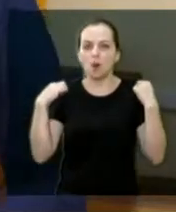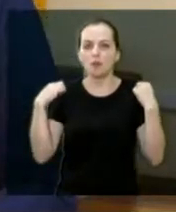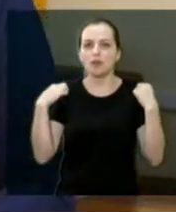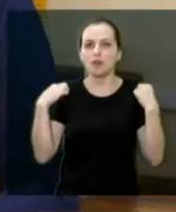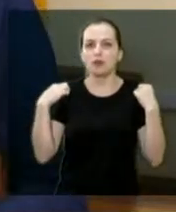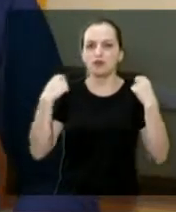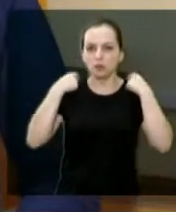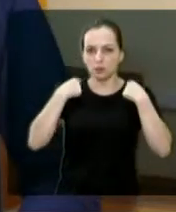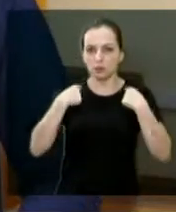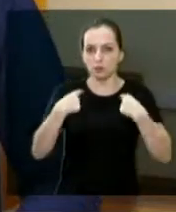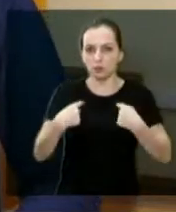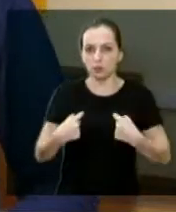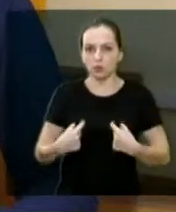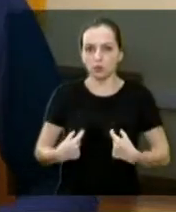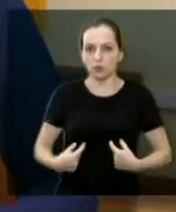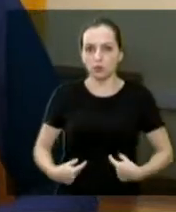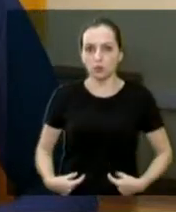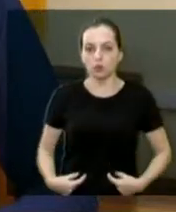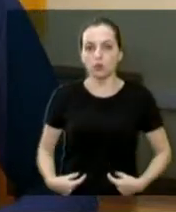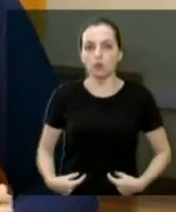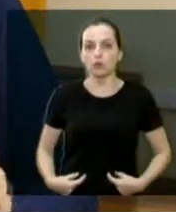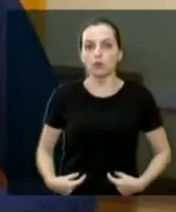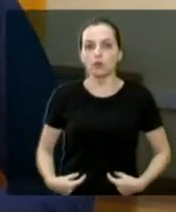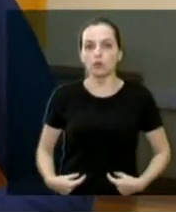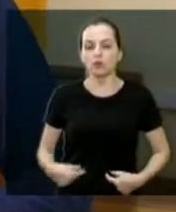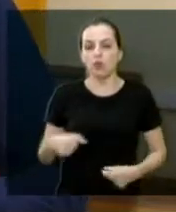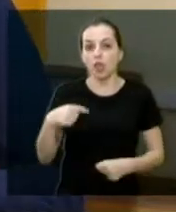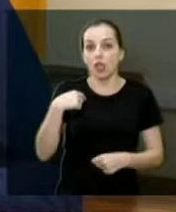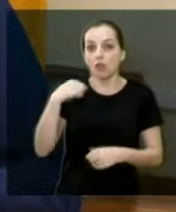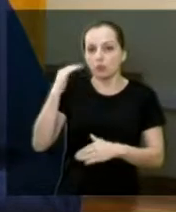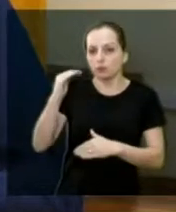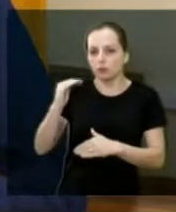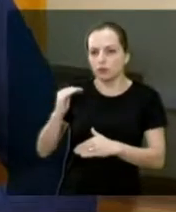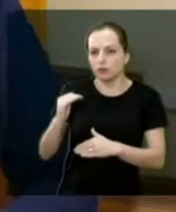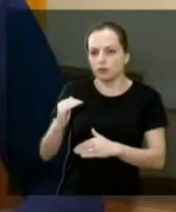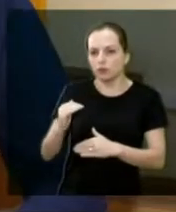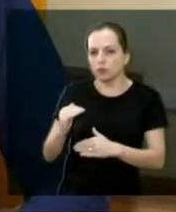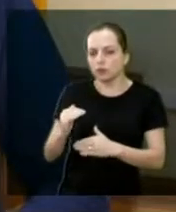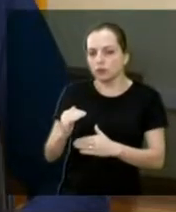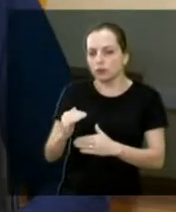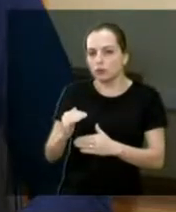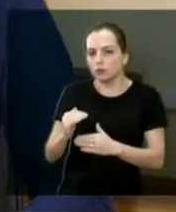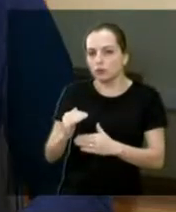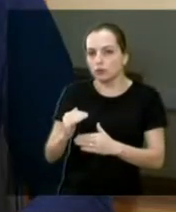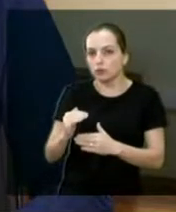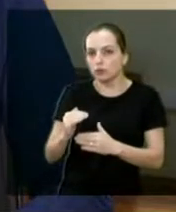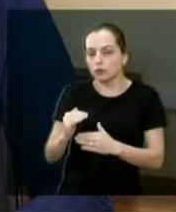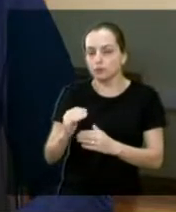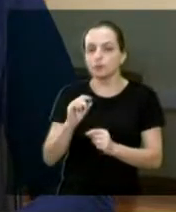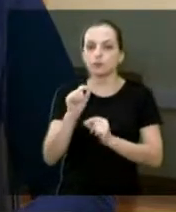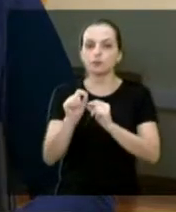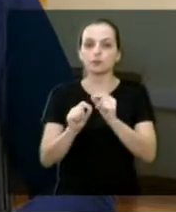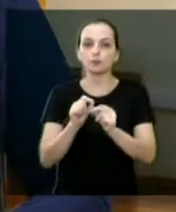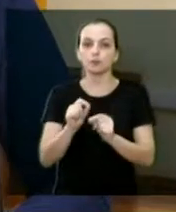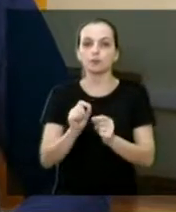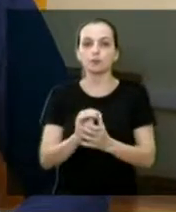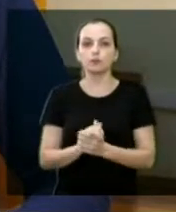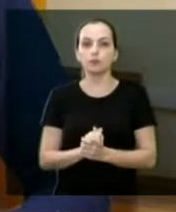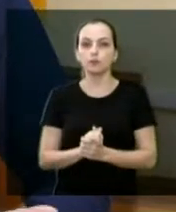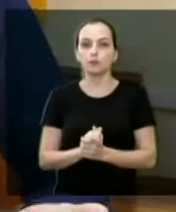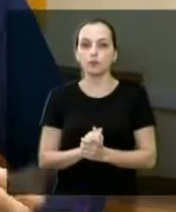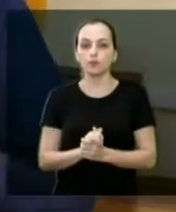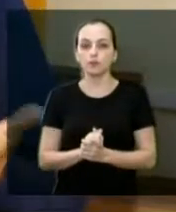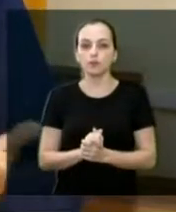suspensório grandão e charuto, eu ficava pequenininha, ficando pequeno quando eu via aquilo lá. Mas,